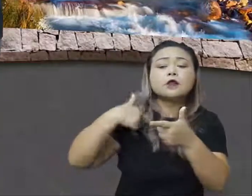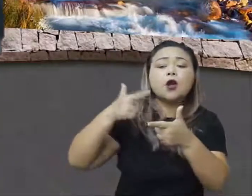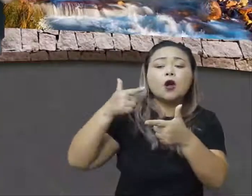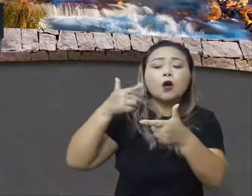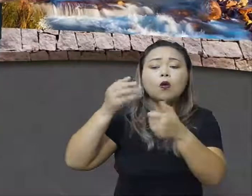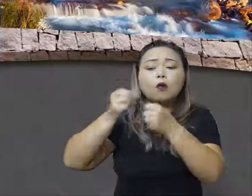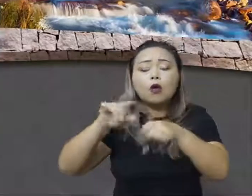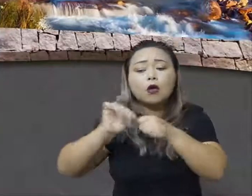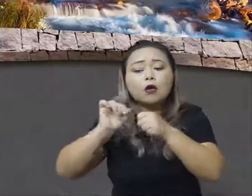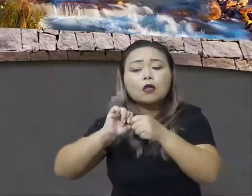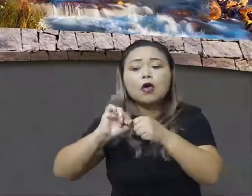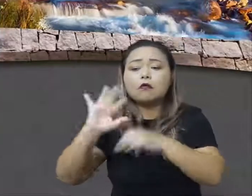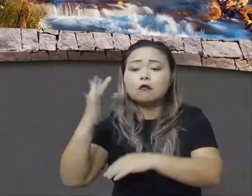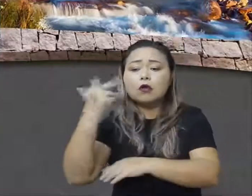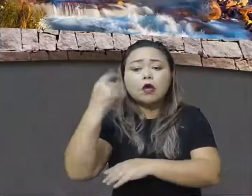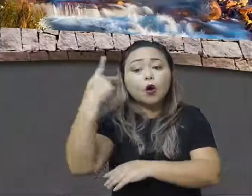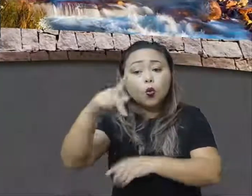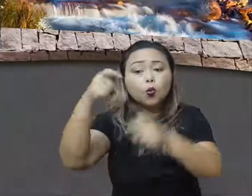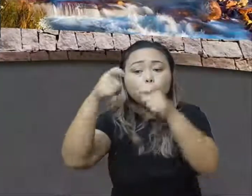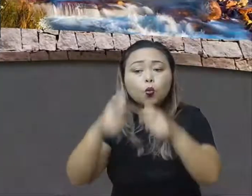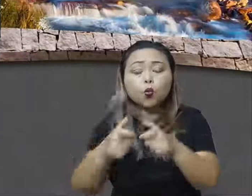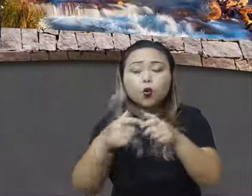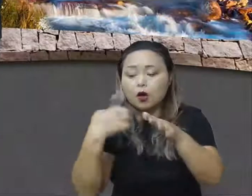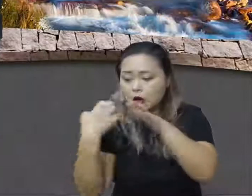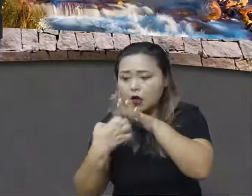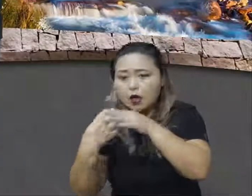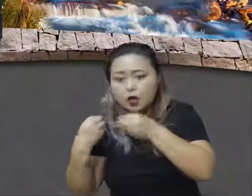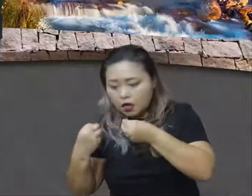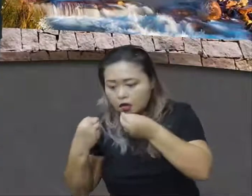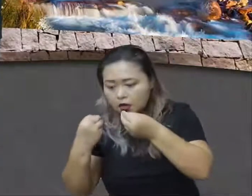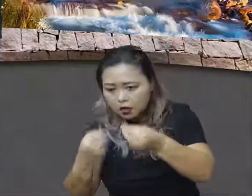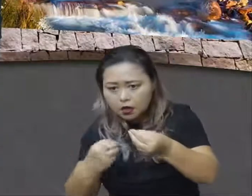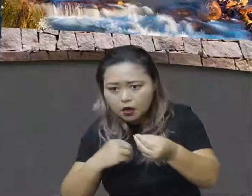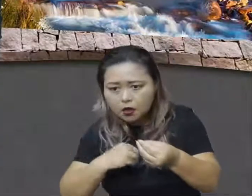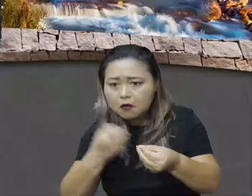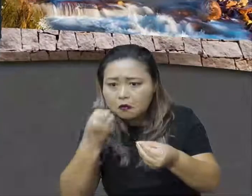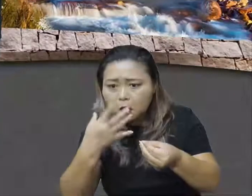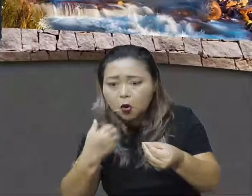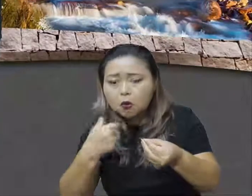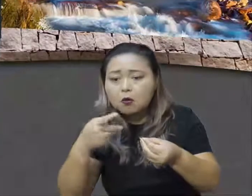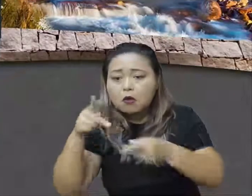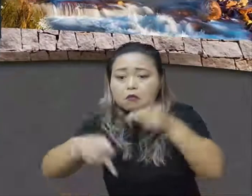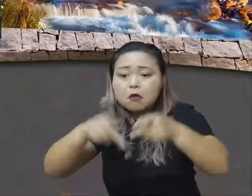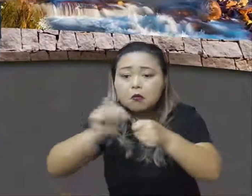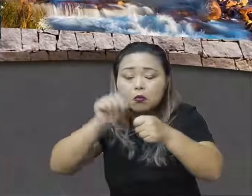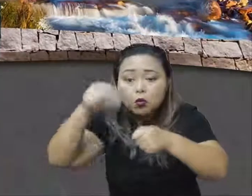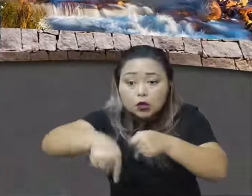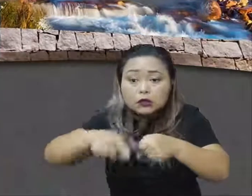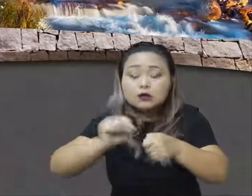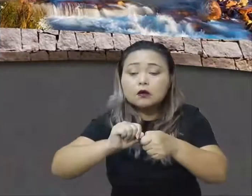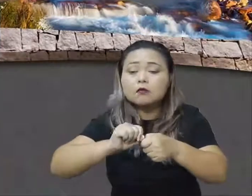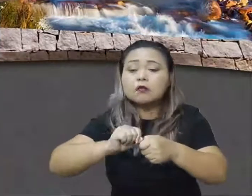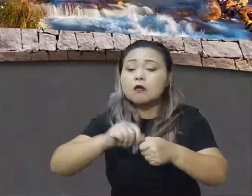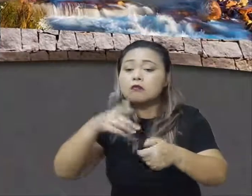seu lugar. A empresa trouxe benefícios para a população local ou trouxe prejuízo?